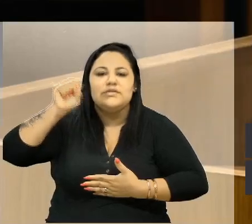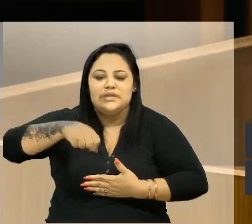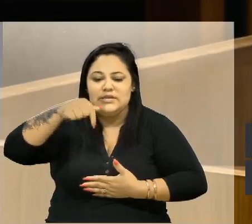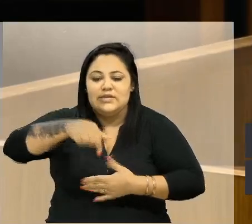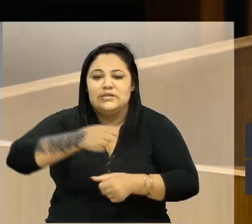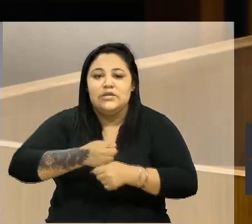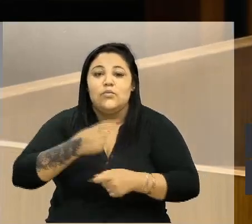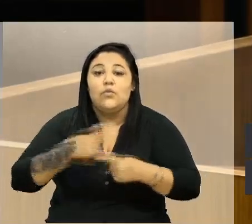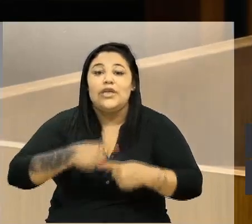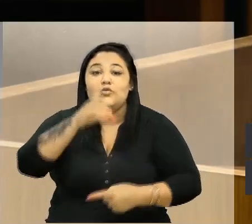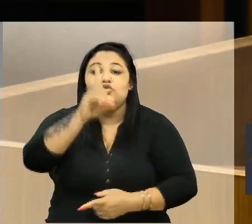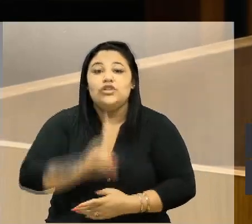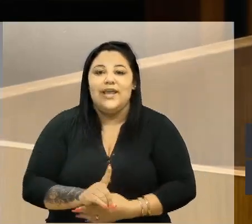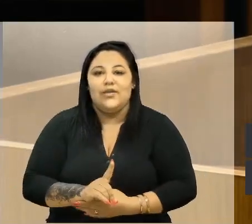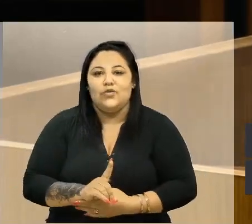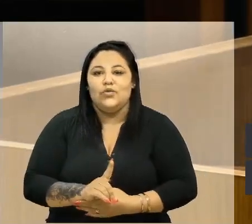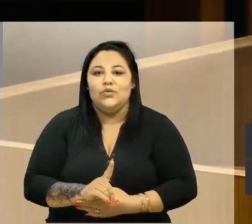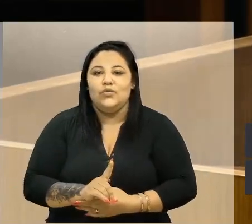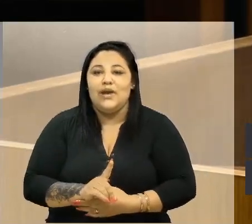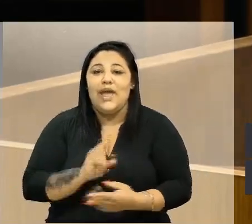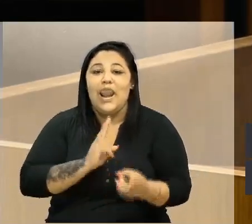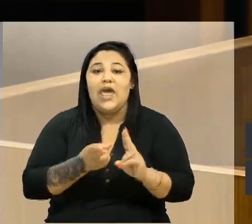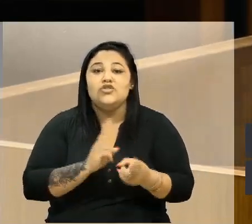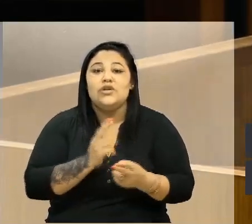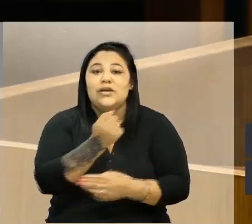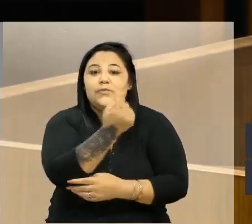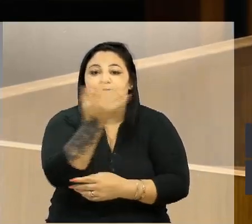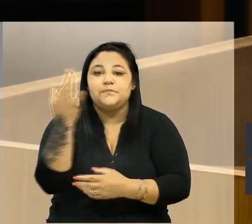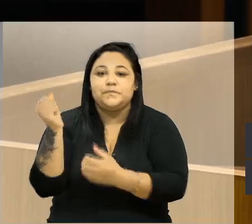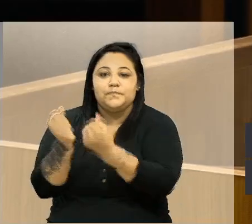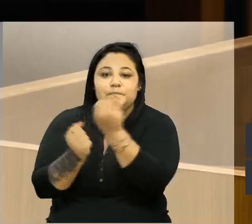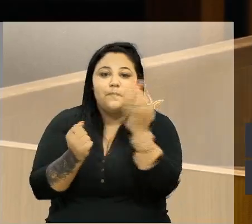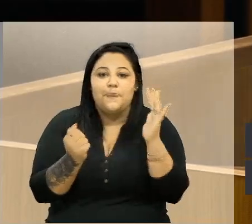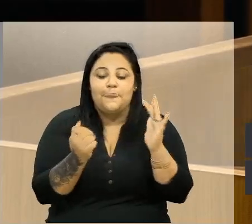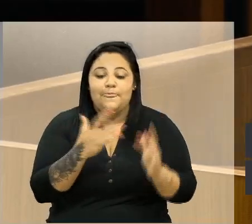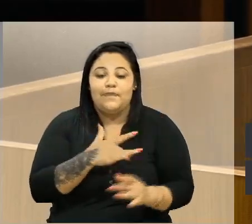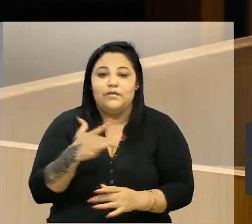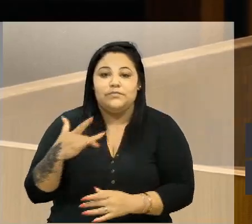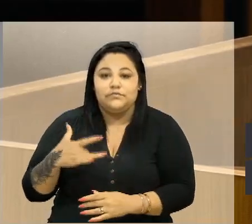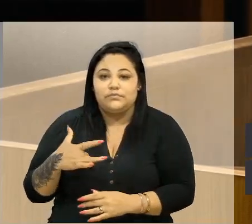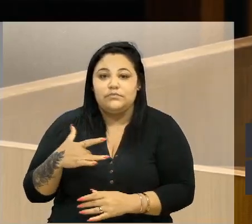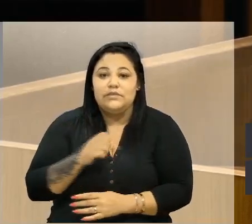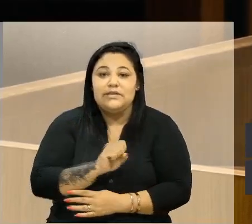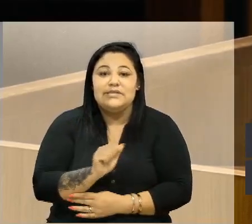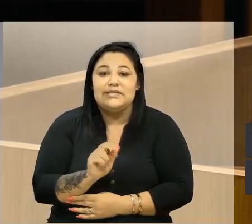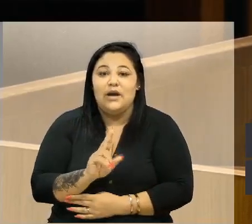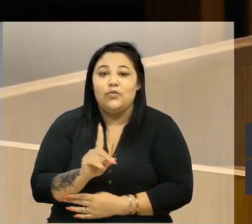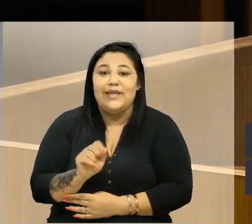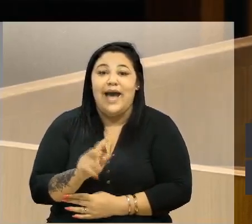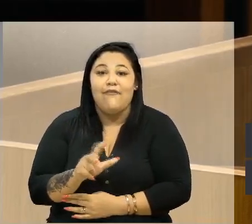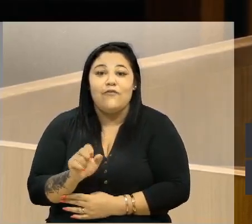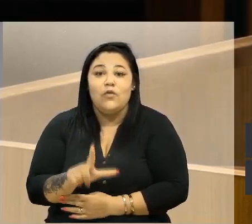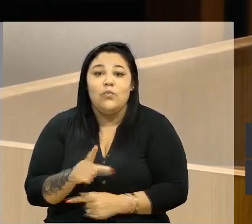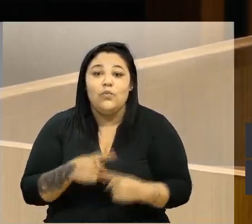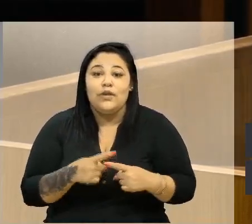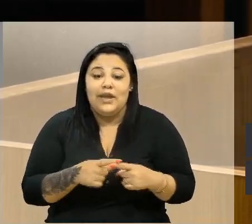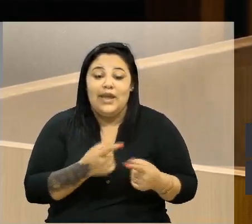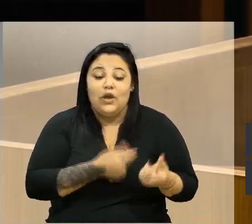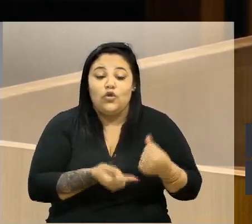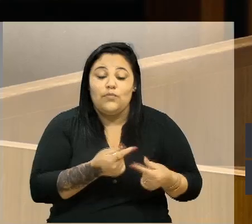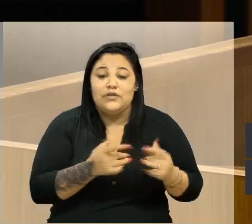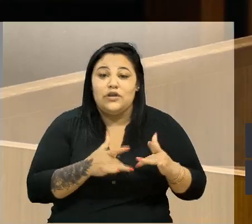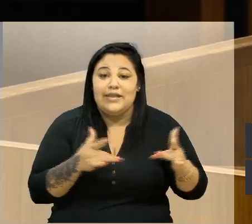o direito à questão ambiental saudável, porque a economia solidária trabalha a sustentabilidade.